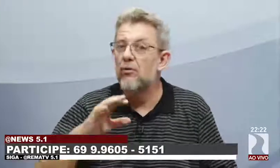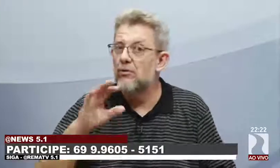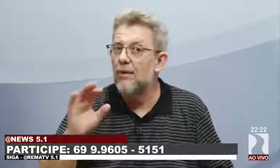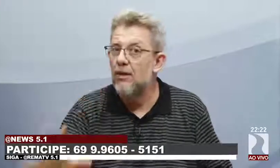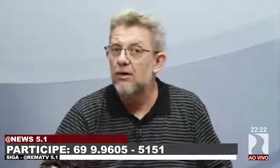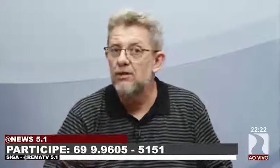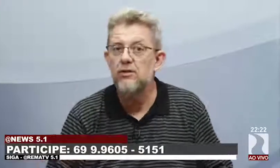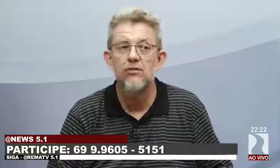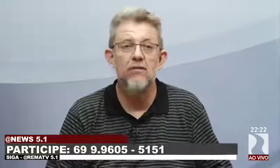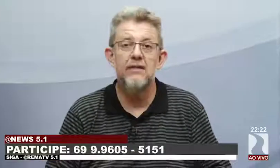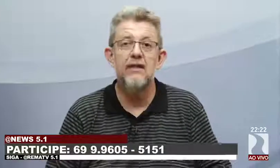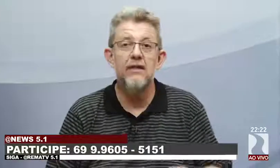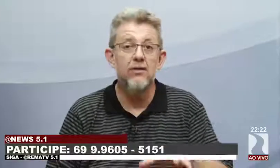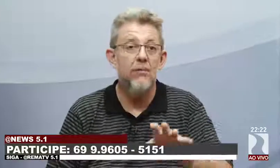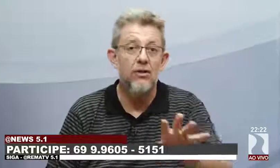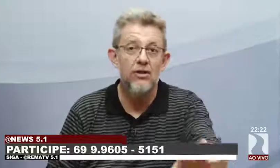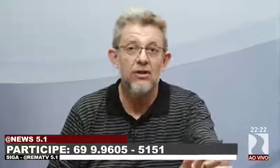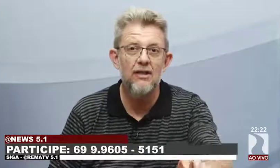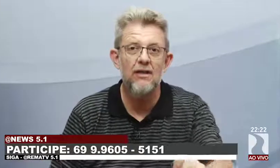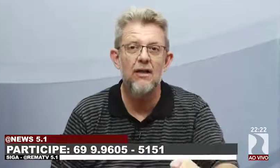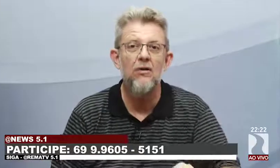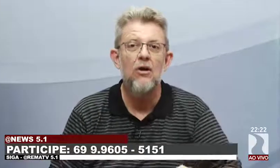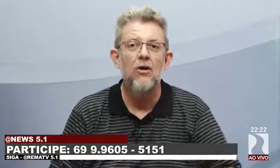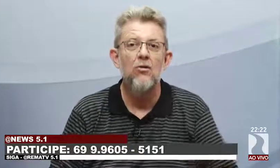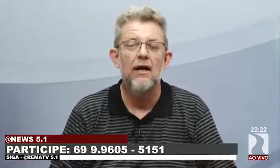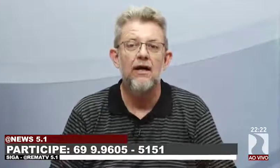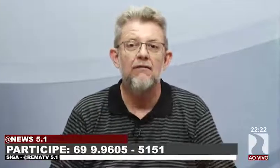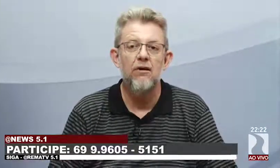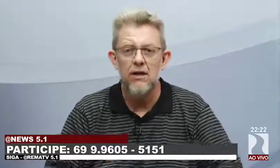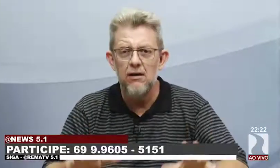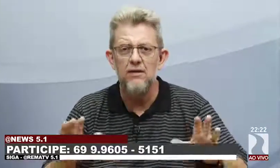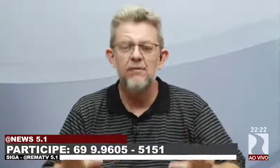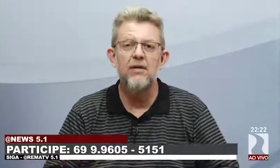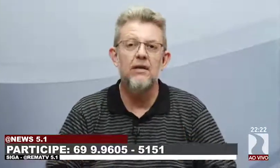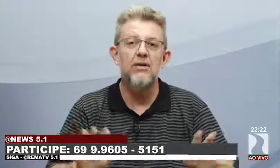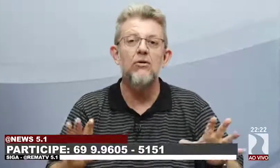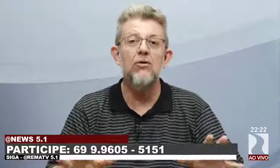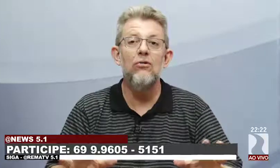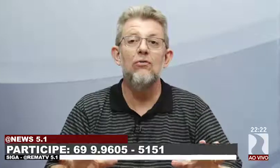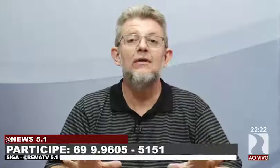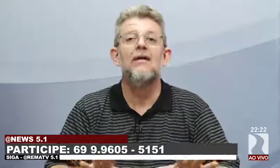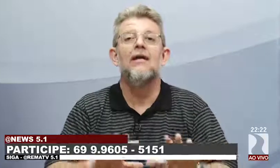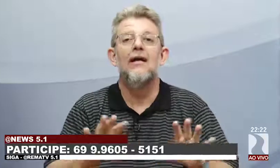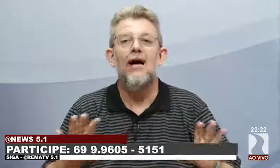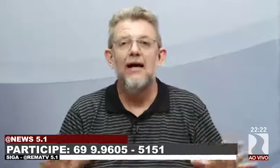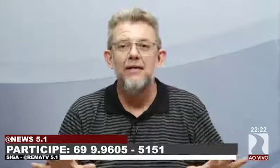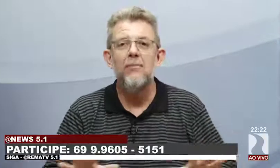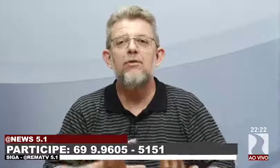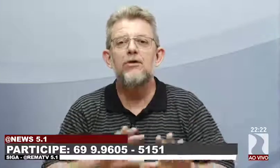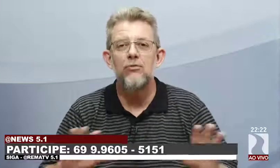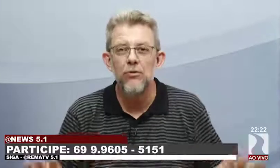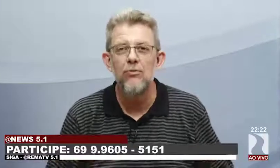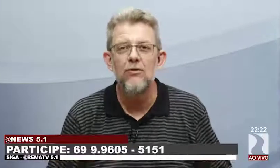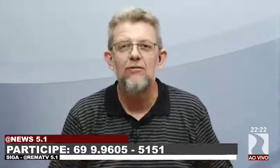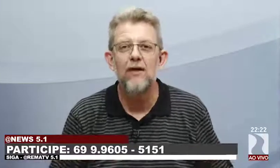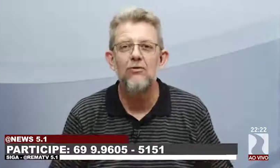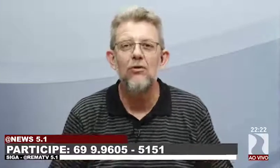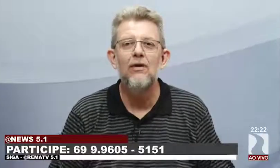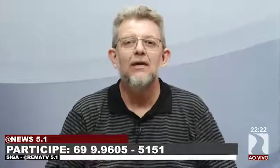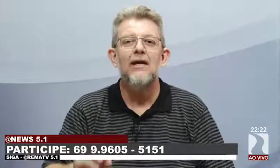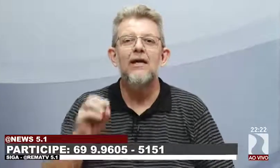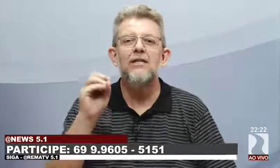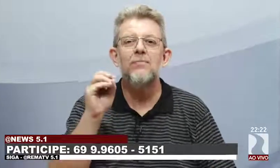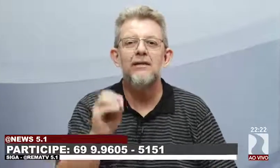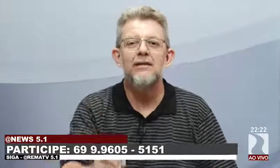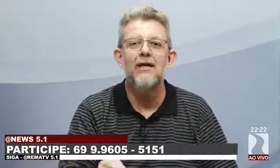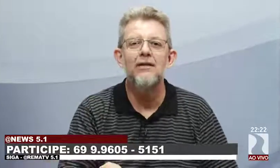fechar o aeroporto é melhor a gente não fazer isso é melhor a gente cancelar o carnaval não esse presidente é louco aí depois que todo mundo